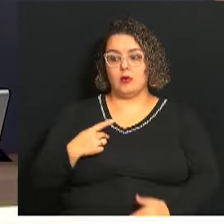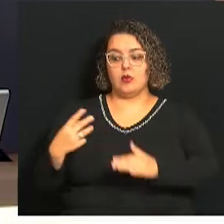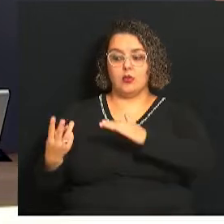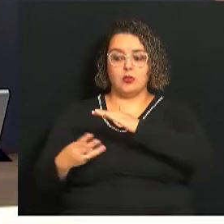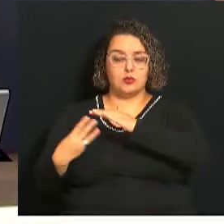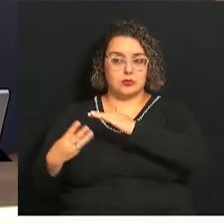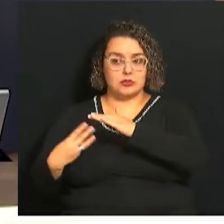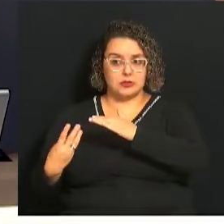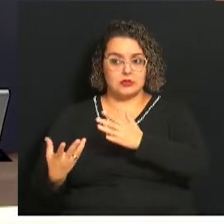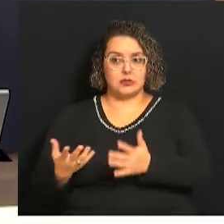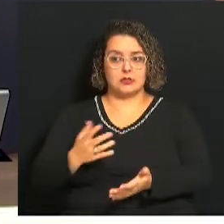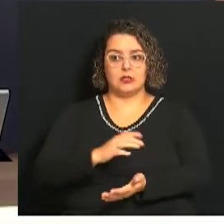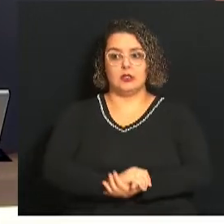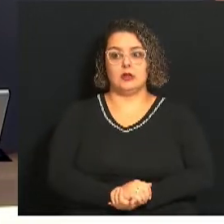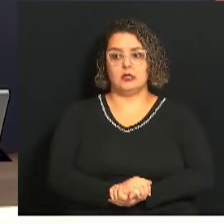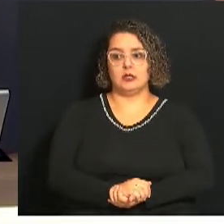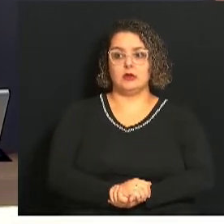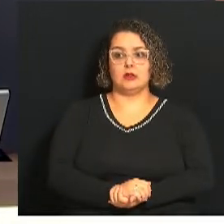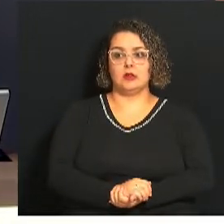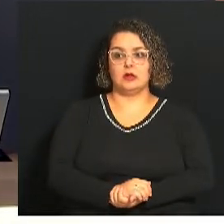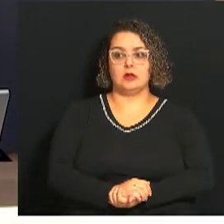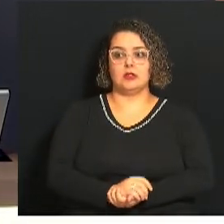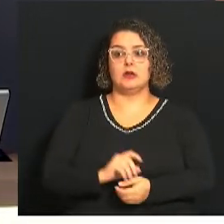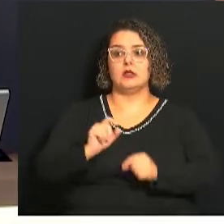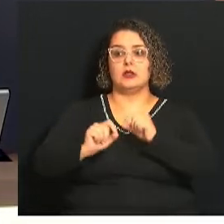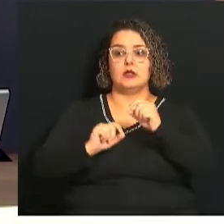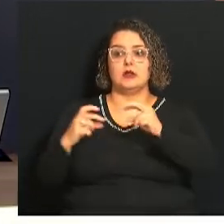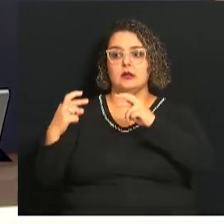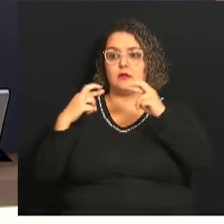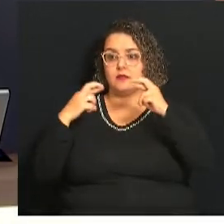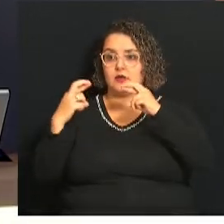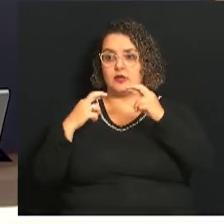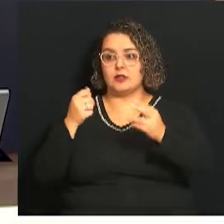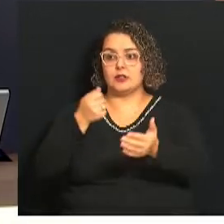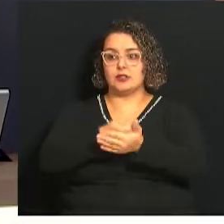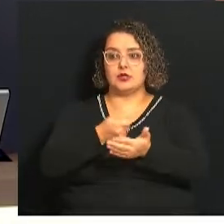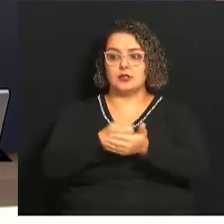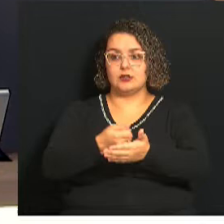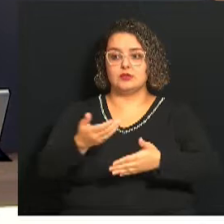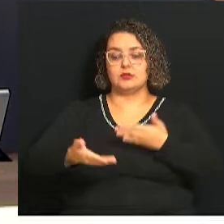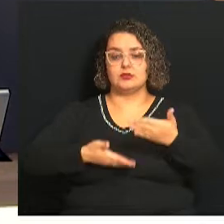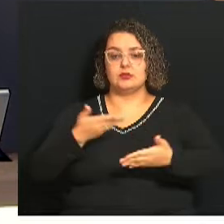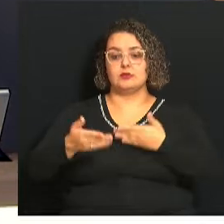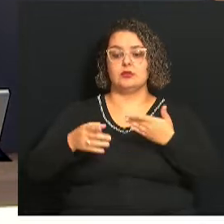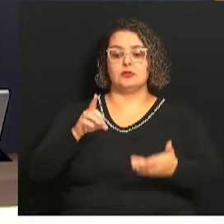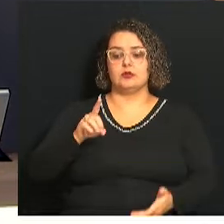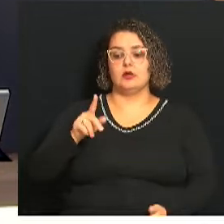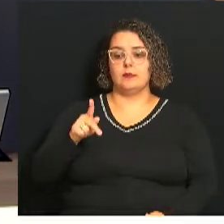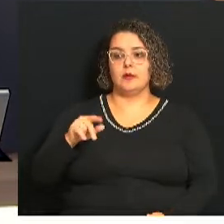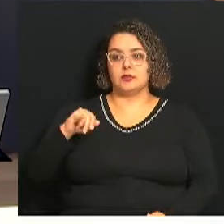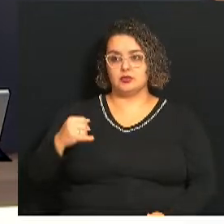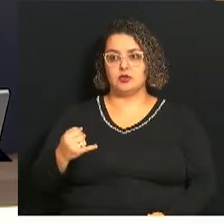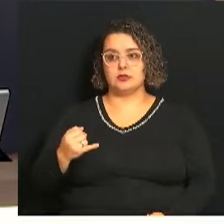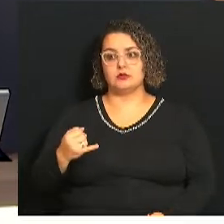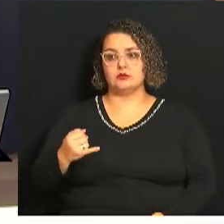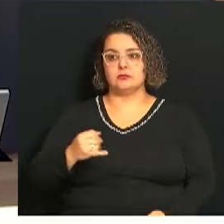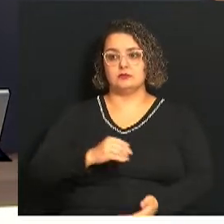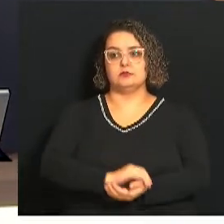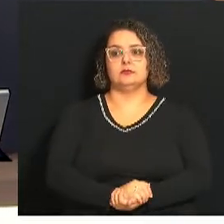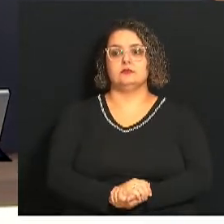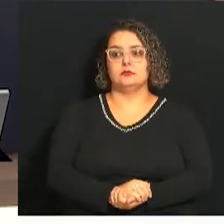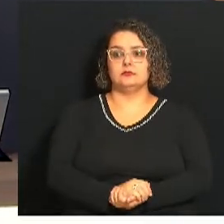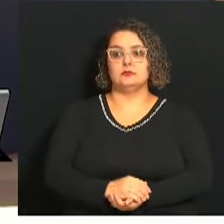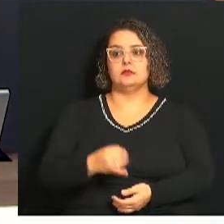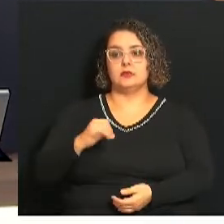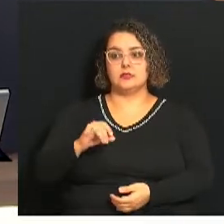terceirizada? Quem fiscaliza a execução do serviço pelo DPJ? E se há um